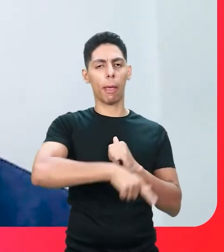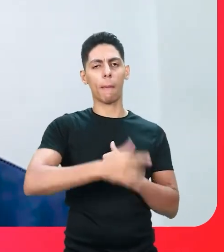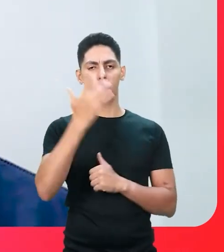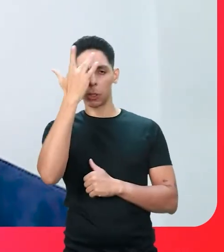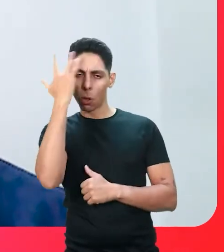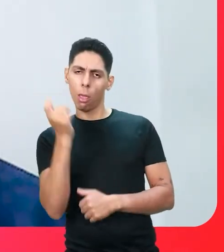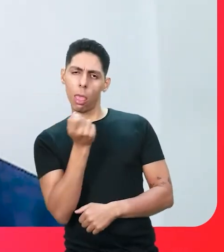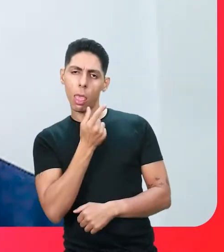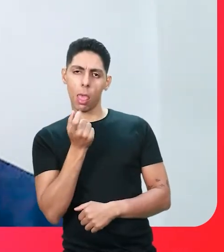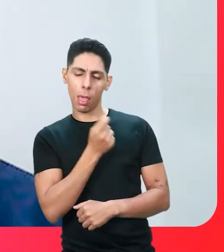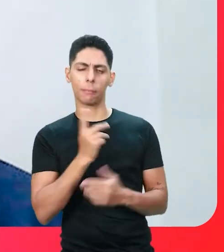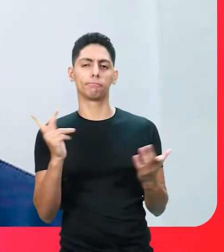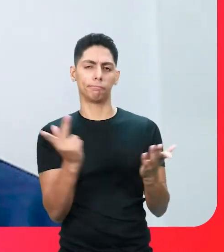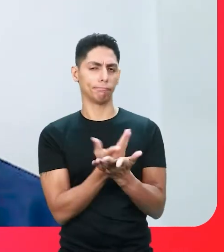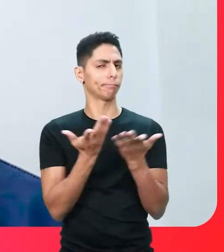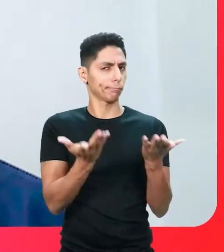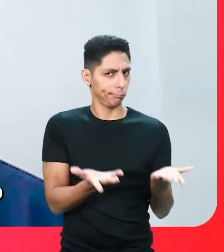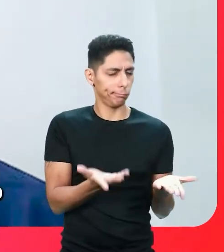Então,